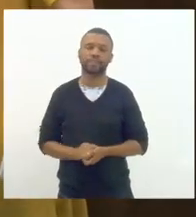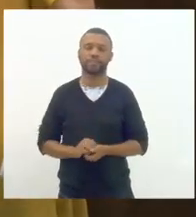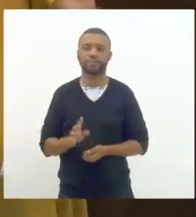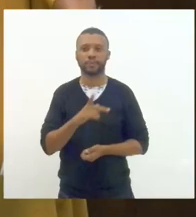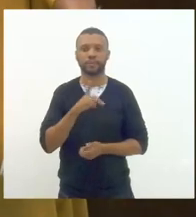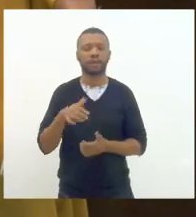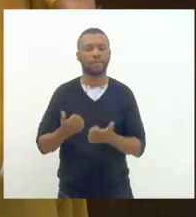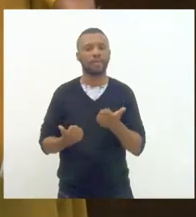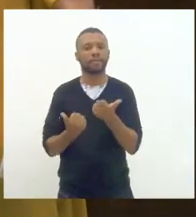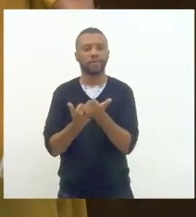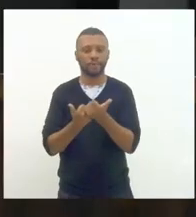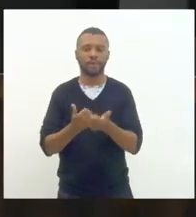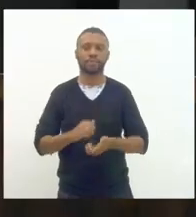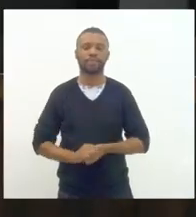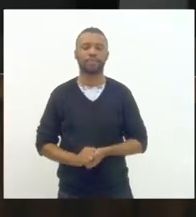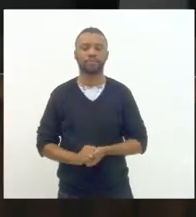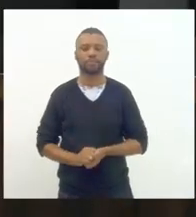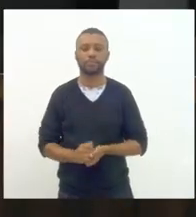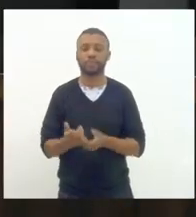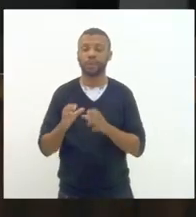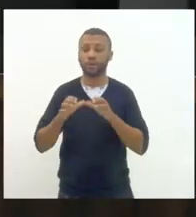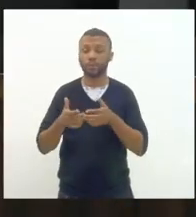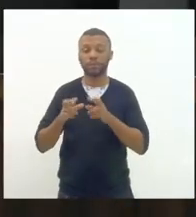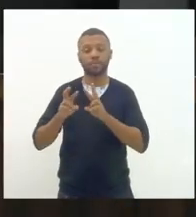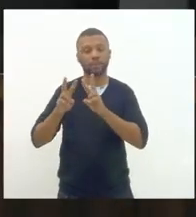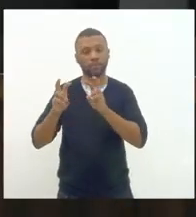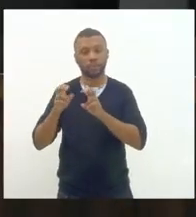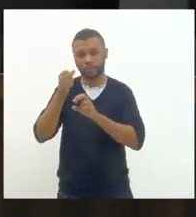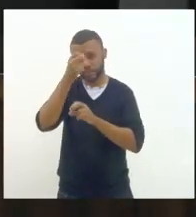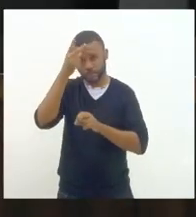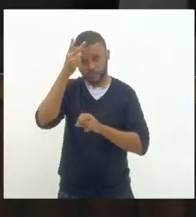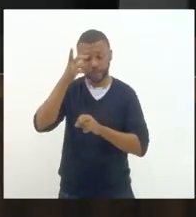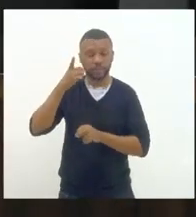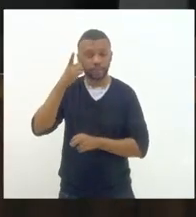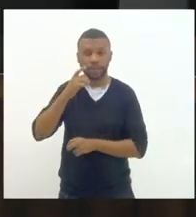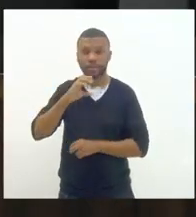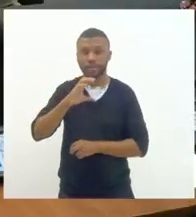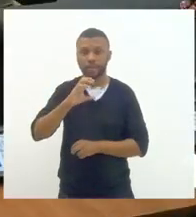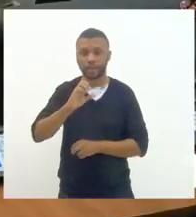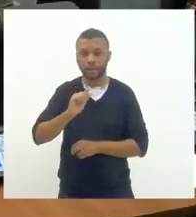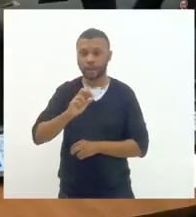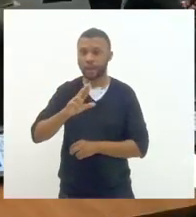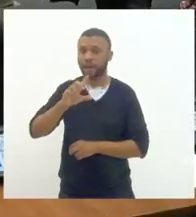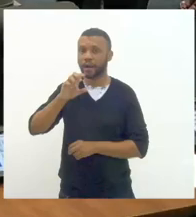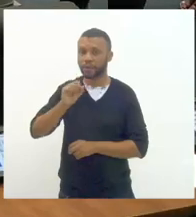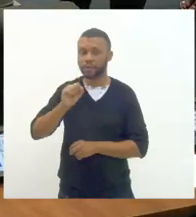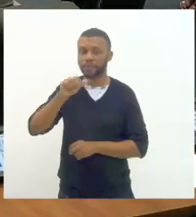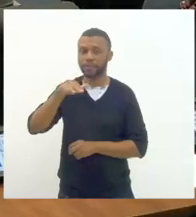Presidente, parecer favorável. Pela Comissão de Assuntos Municipais, deputado Carlos Macedo.